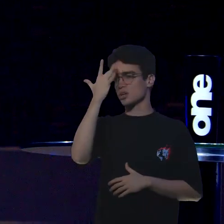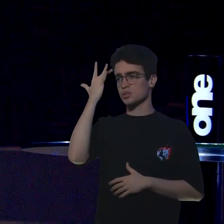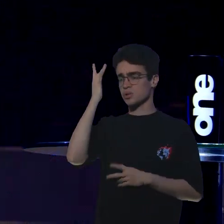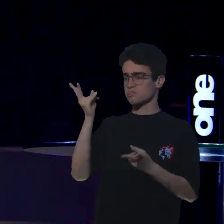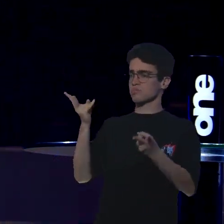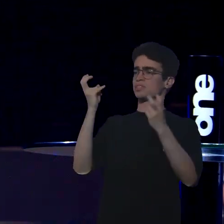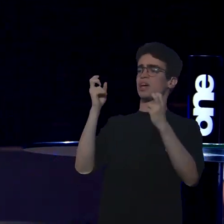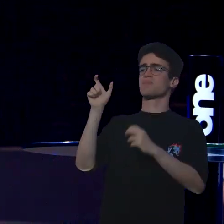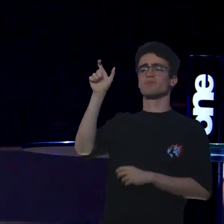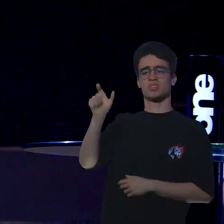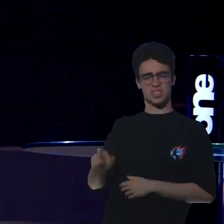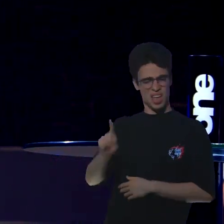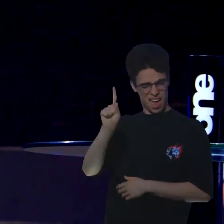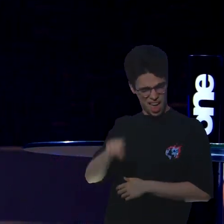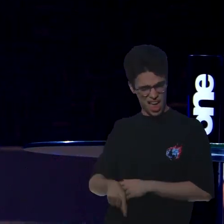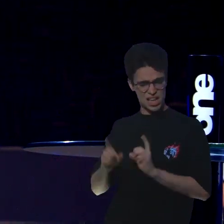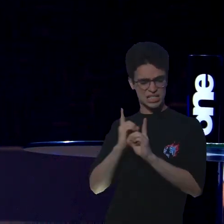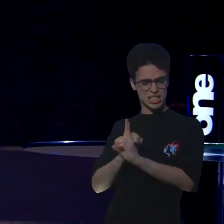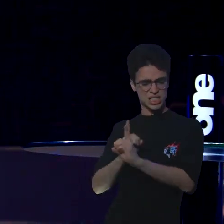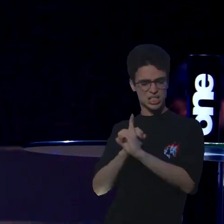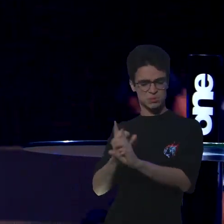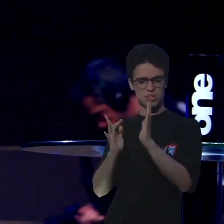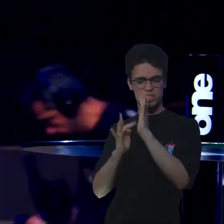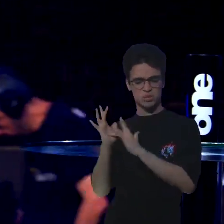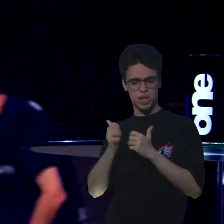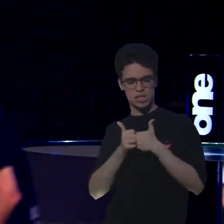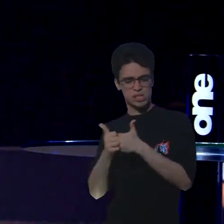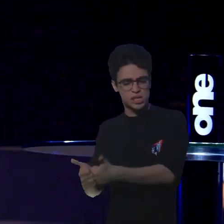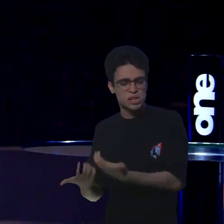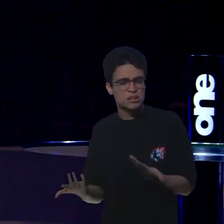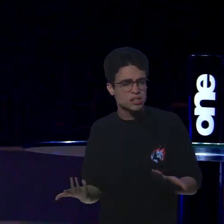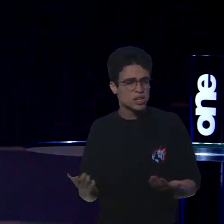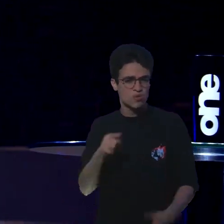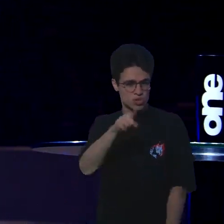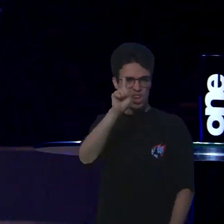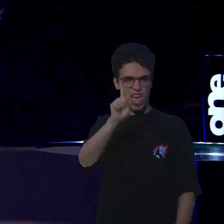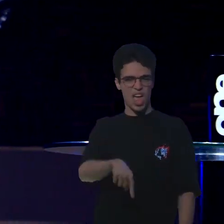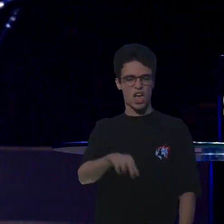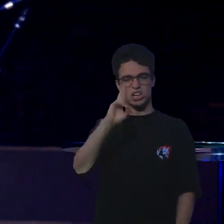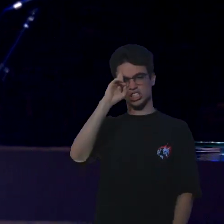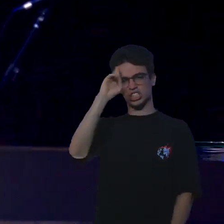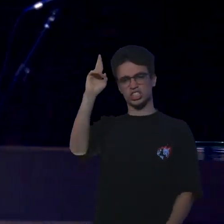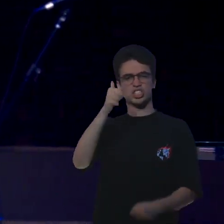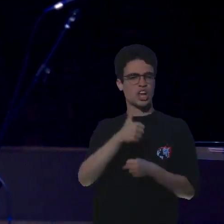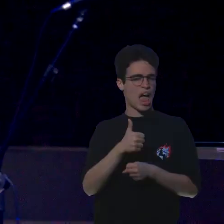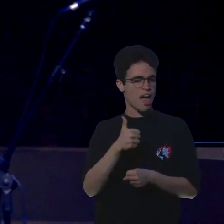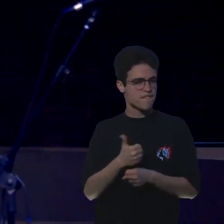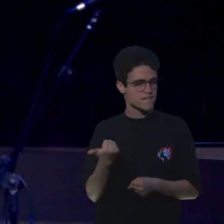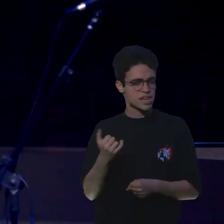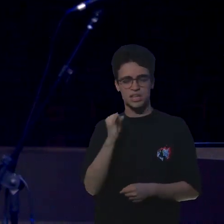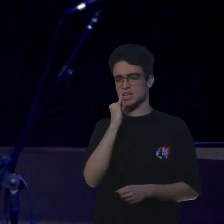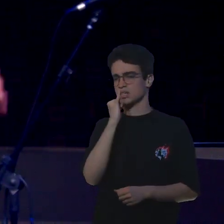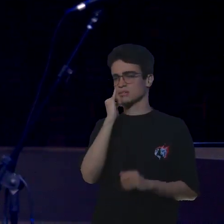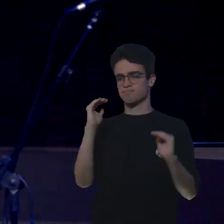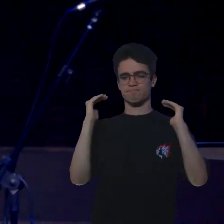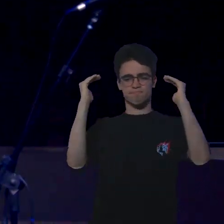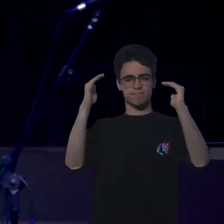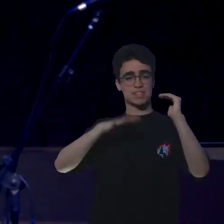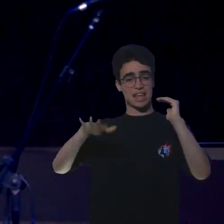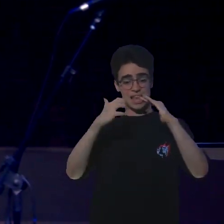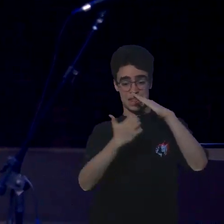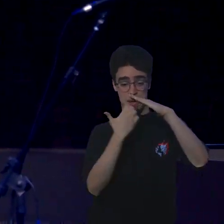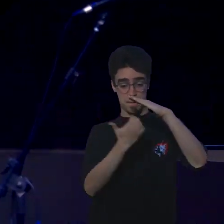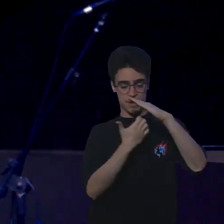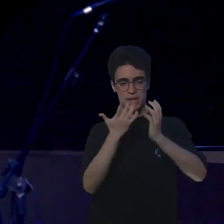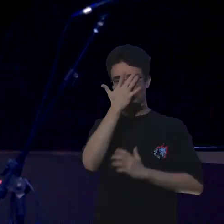como um discípulo de Jesus? Você é um chefe ou um líder de uma empresa que as pessoas olham